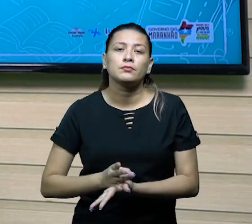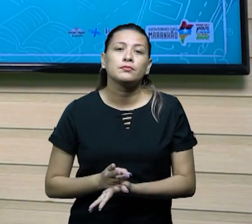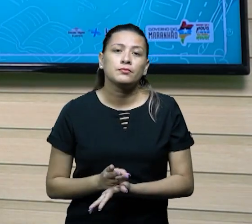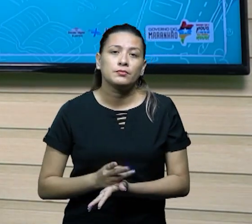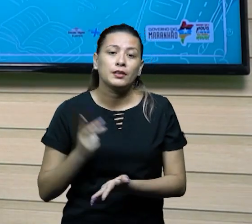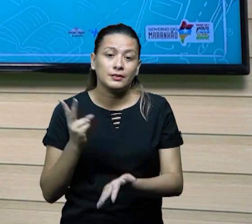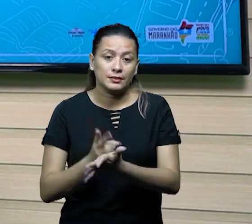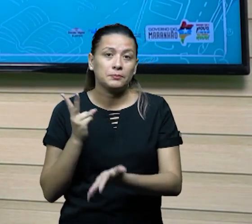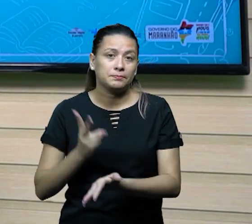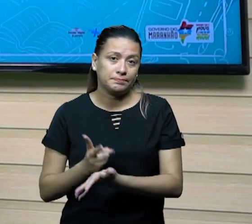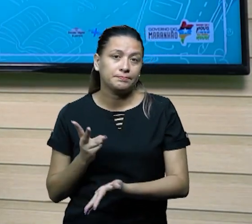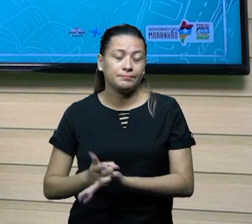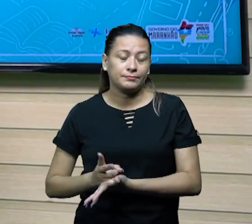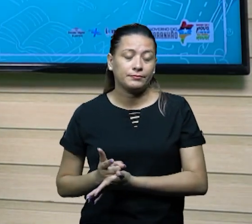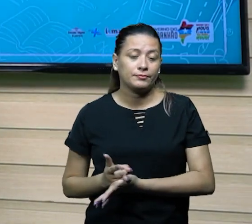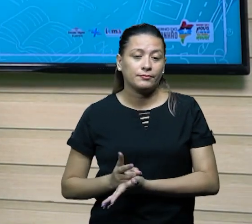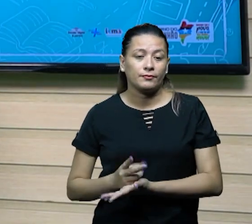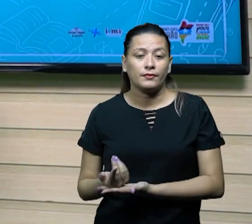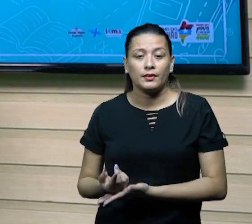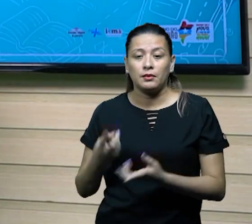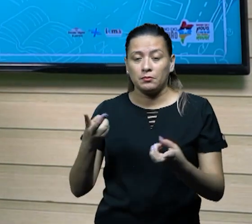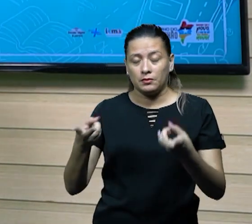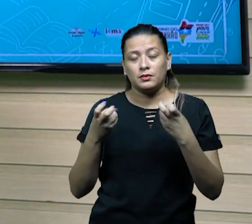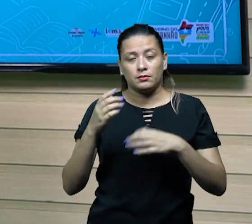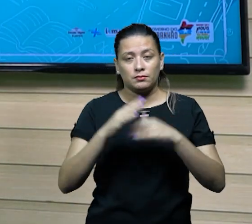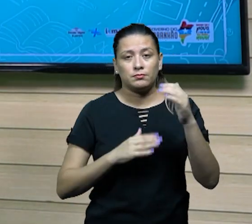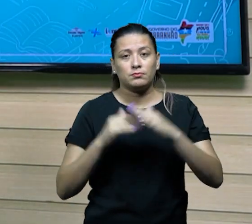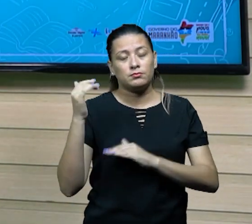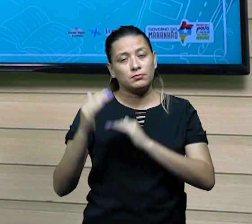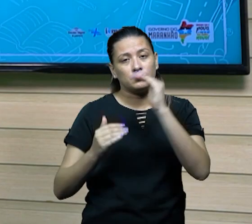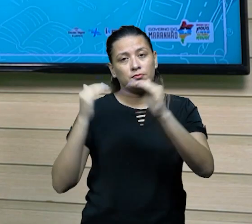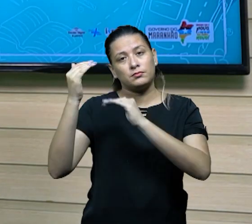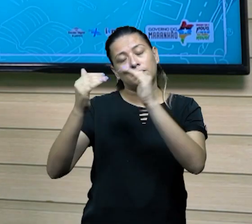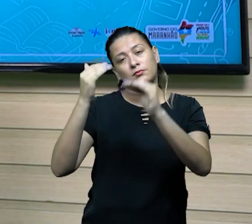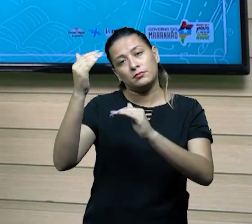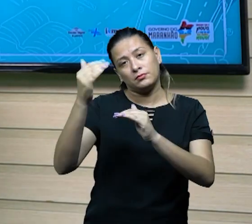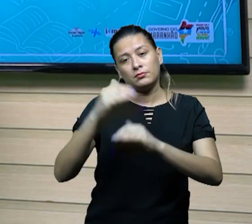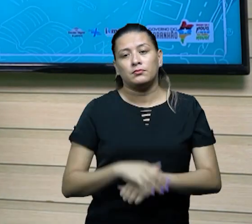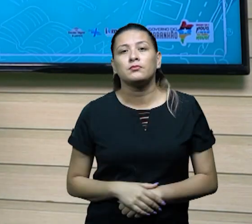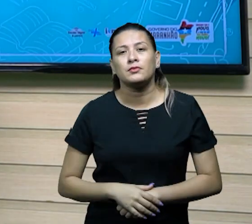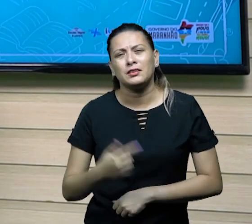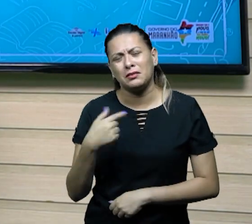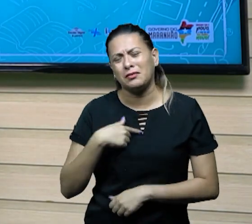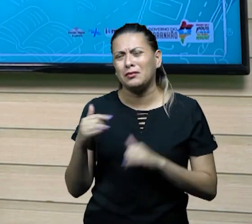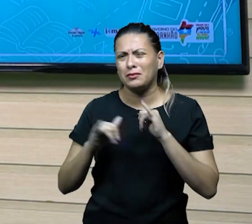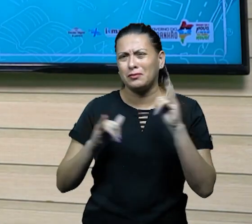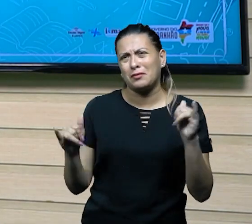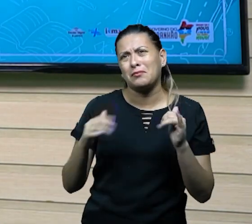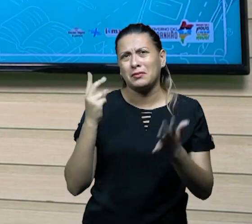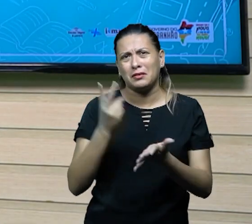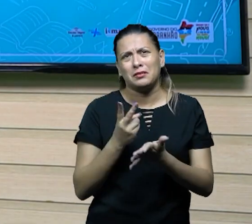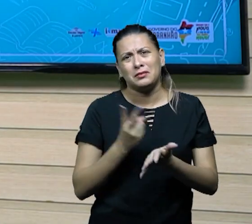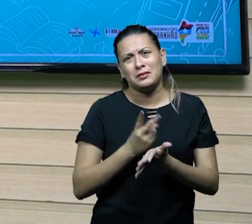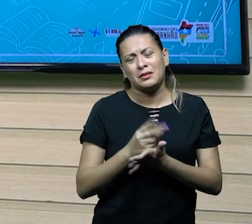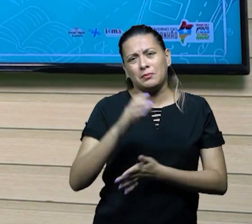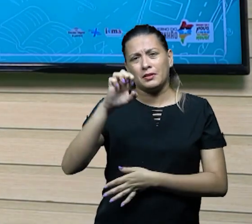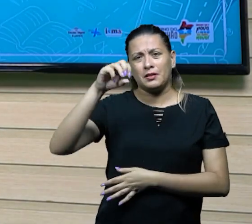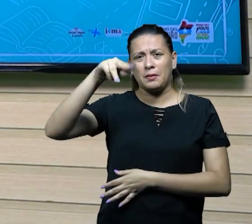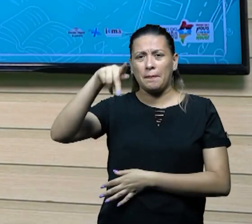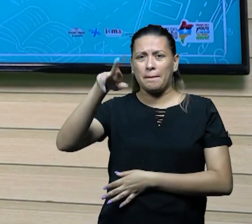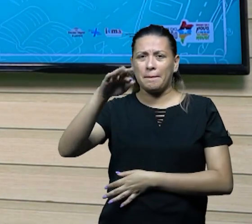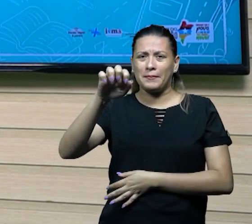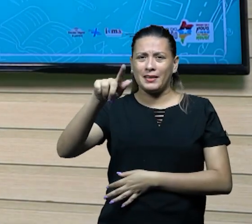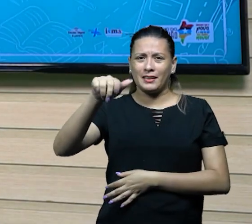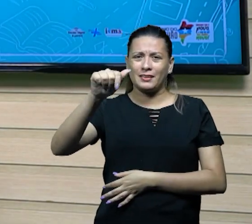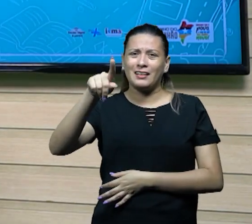meta sempre. Eu vejo que o meu empregado está evoluindo. Eu vou dar até uma ênfase aqui interessante, eu estou usando muita palavra em empregado.